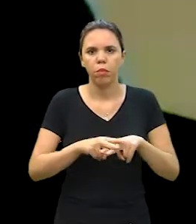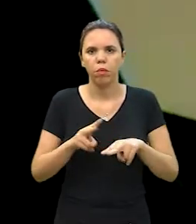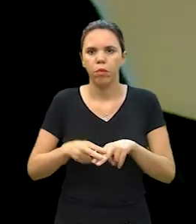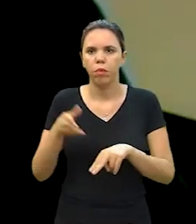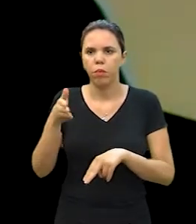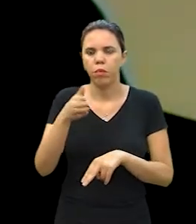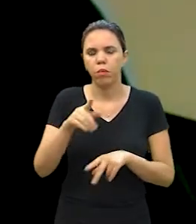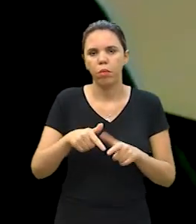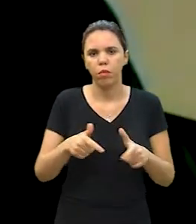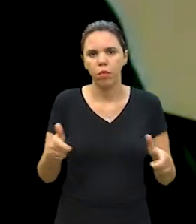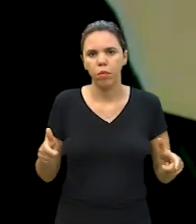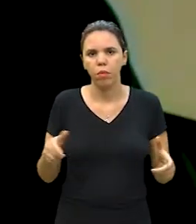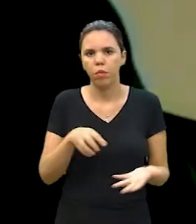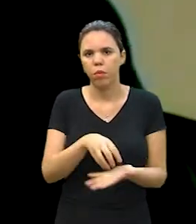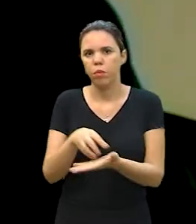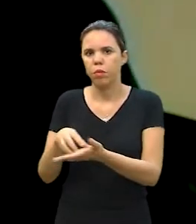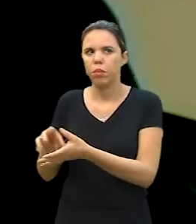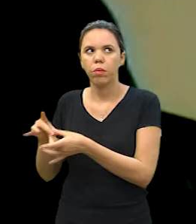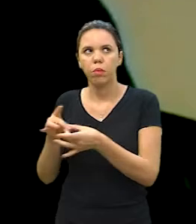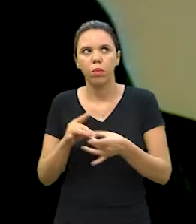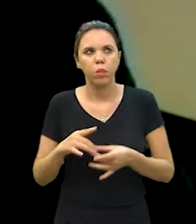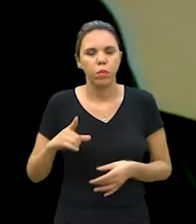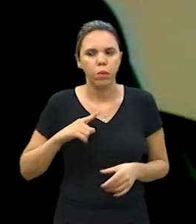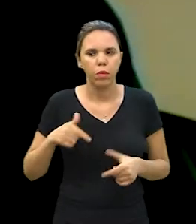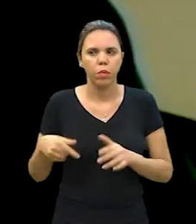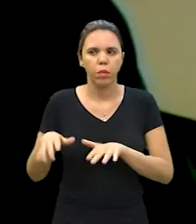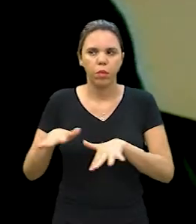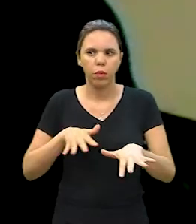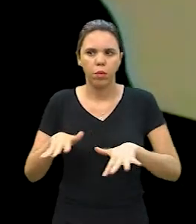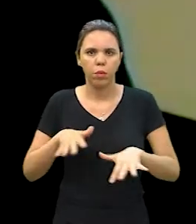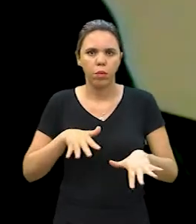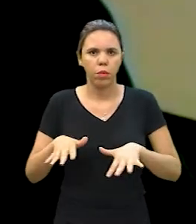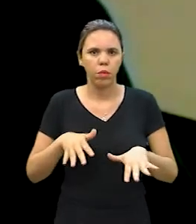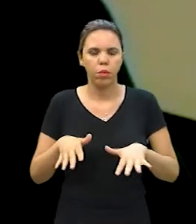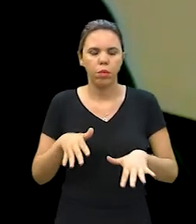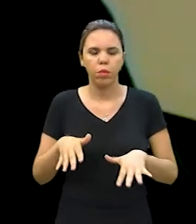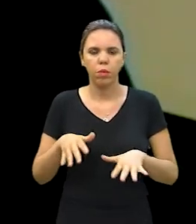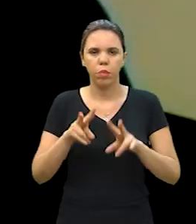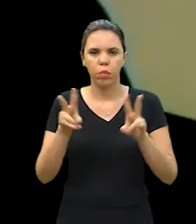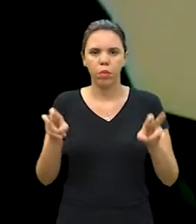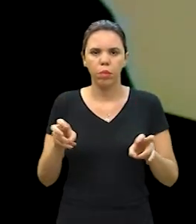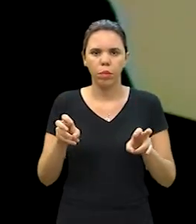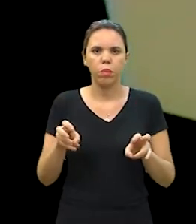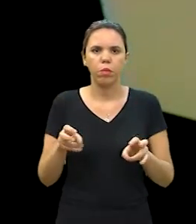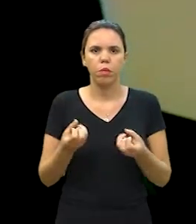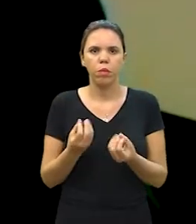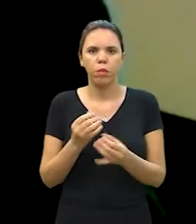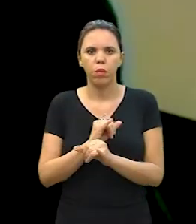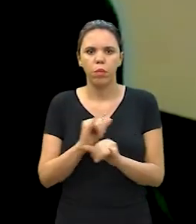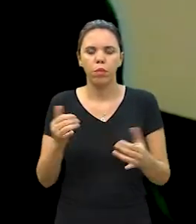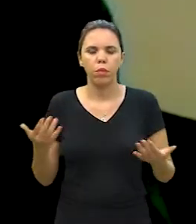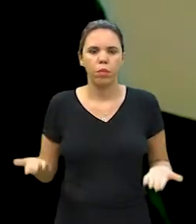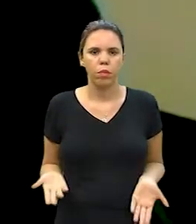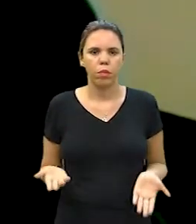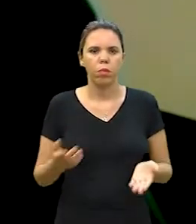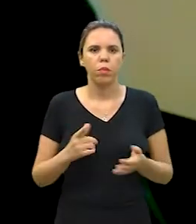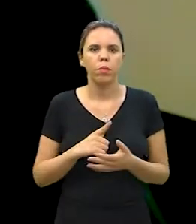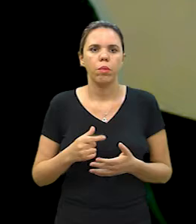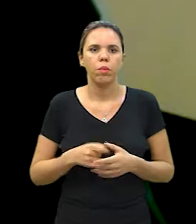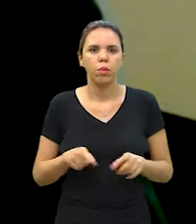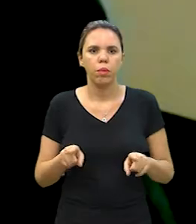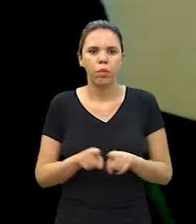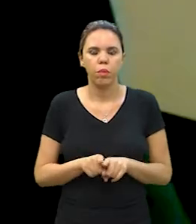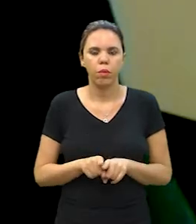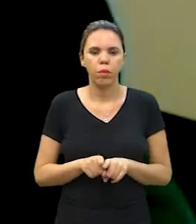presídios, enfim, é uma grande rede, né, que nós vamos mobilizar em torno dessa questão, com informações,